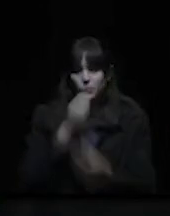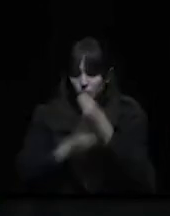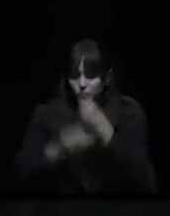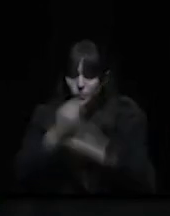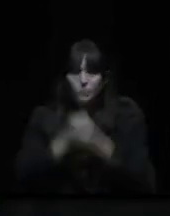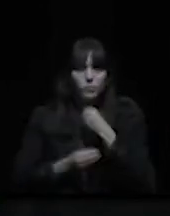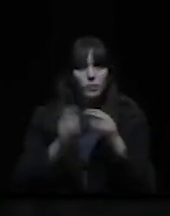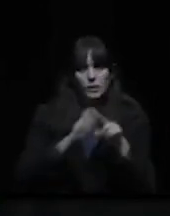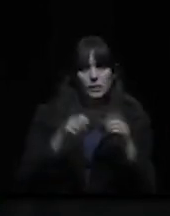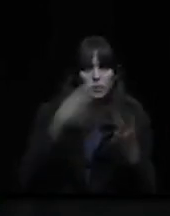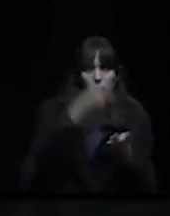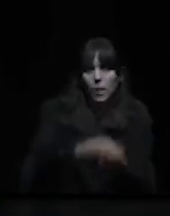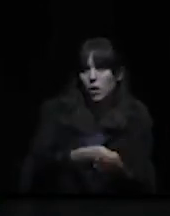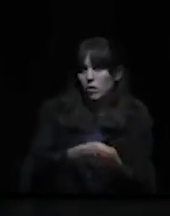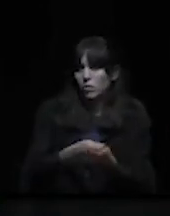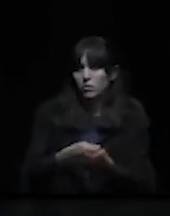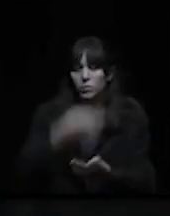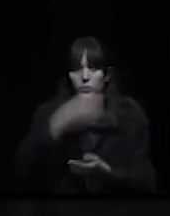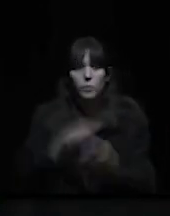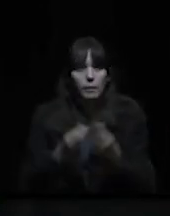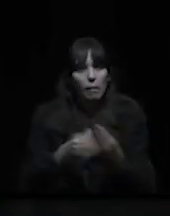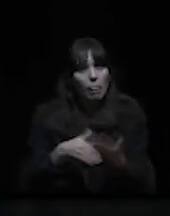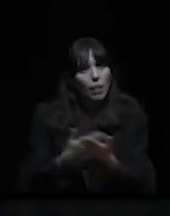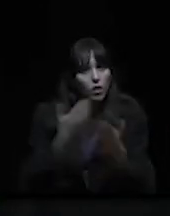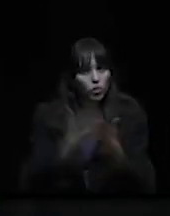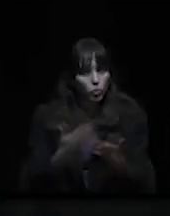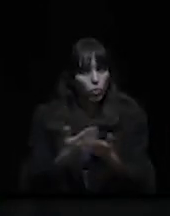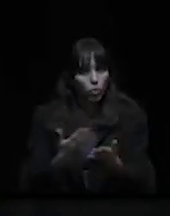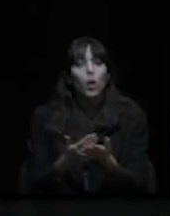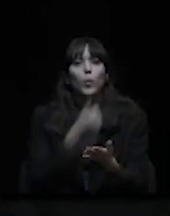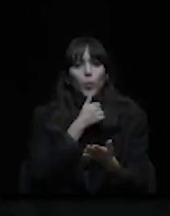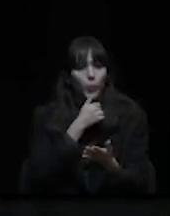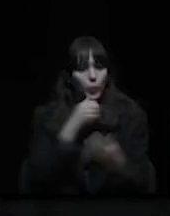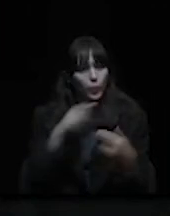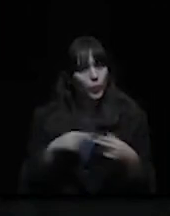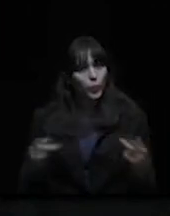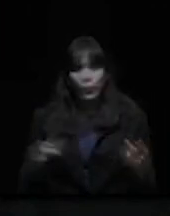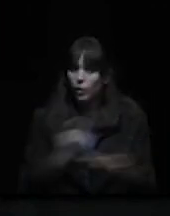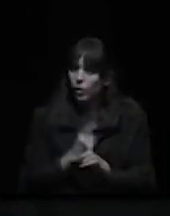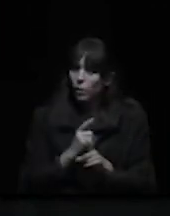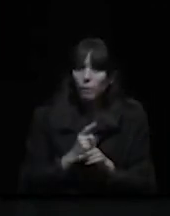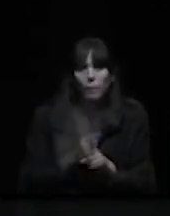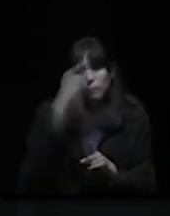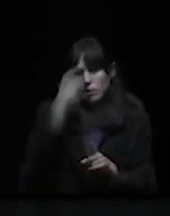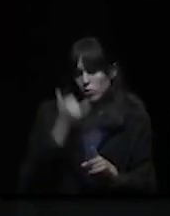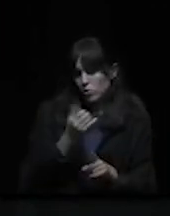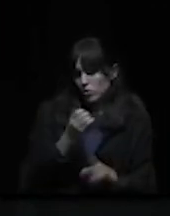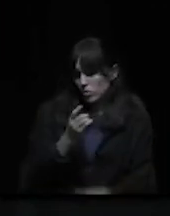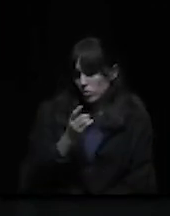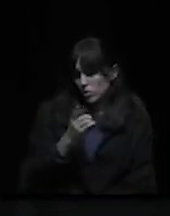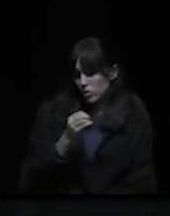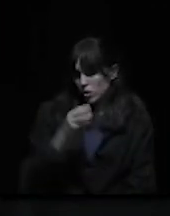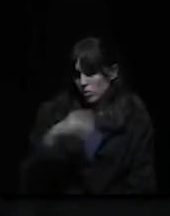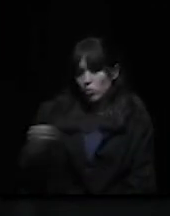de pagar a sua eletricidade, de assegurar o material para a escola dos filhos, como é que o Executivo continua a optar por abdicar de 260 milhões